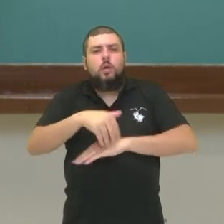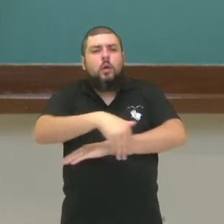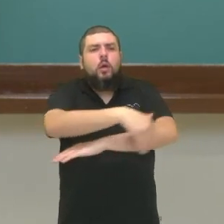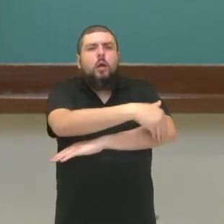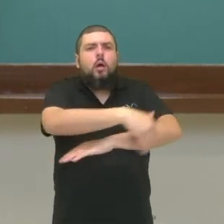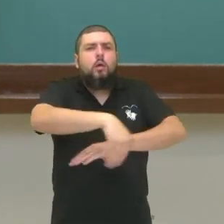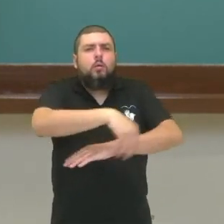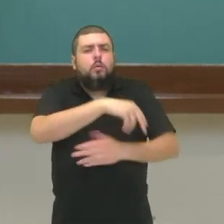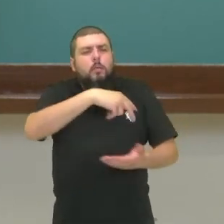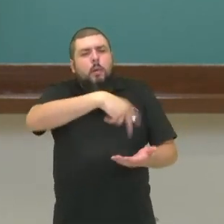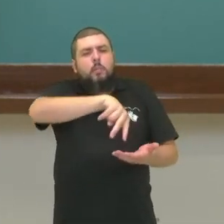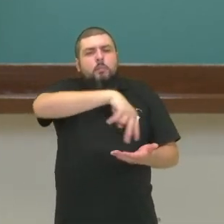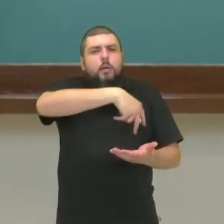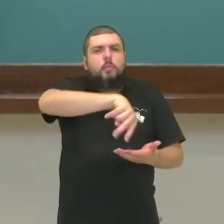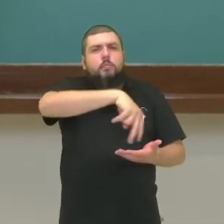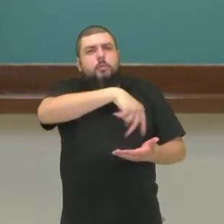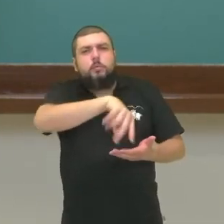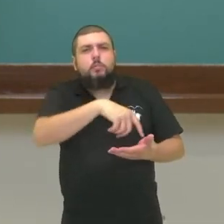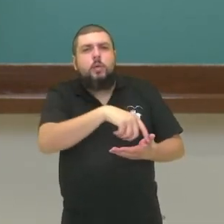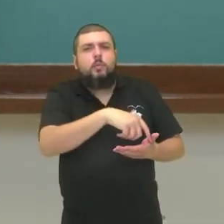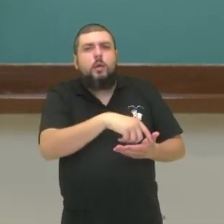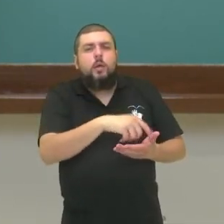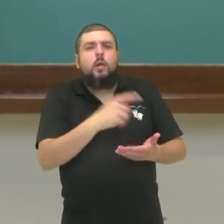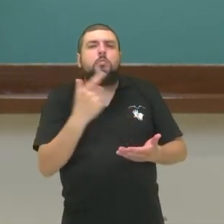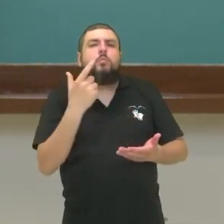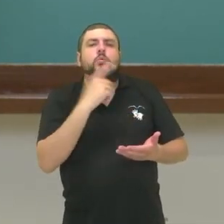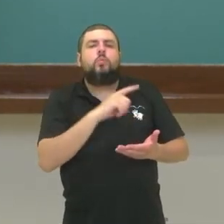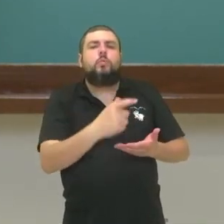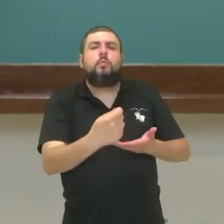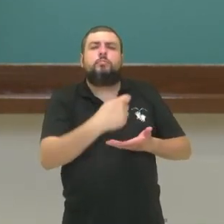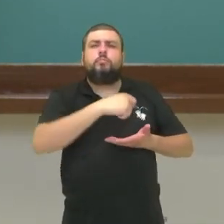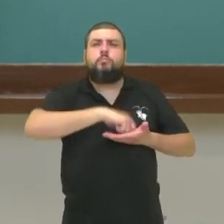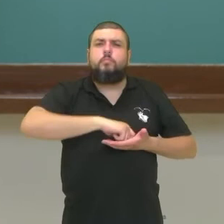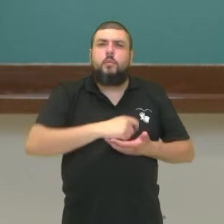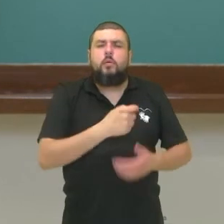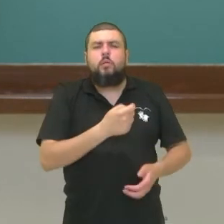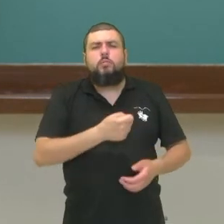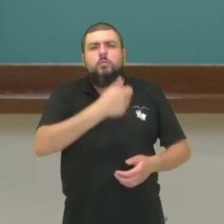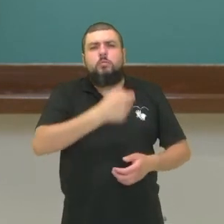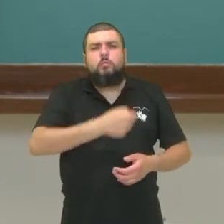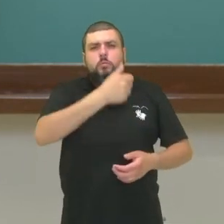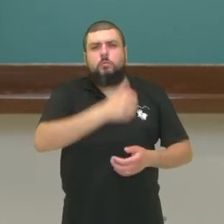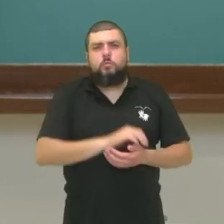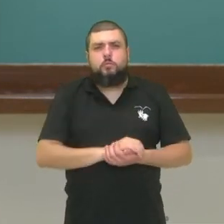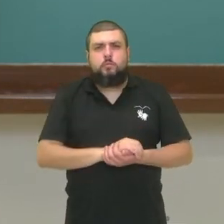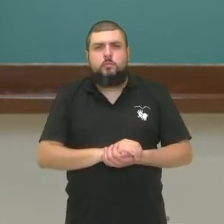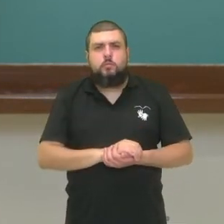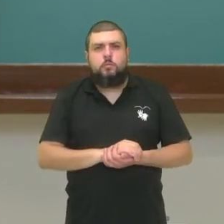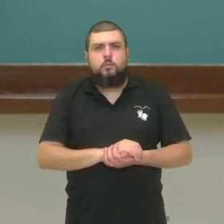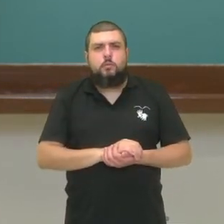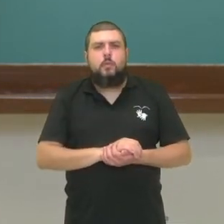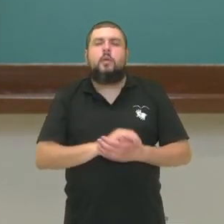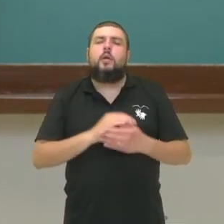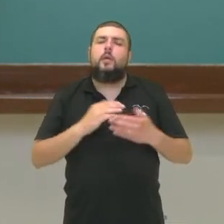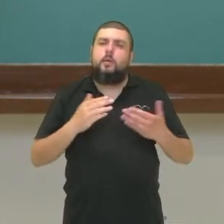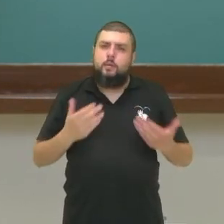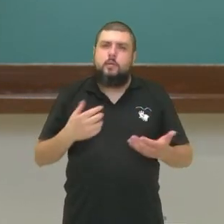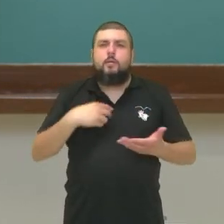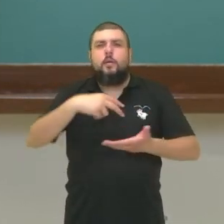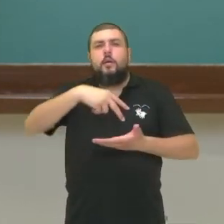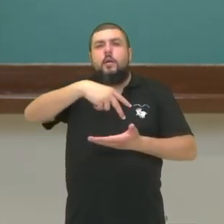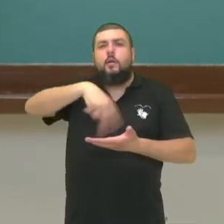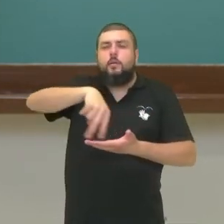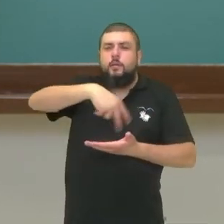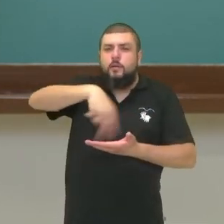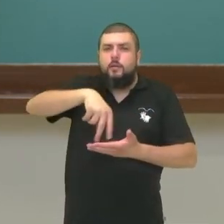moedas, tá? Então a gente pode colocar que nesse período é a origem do street dance, por isso dança de rua,